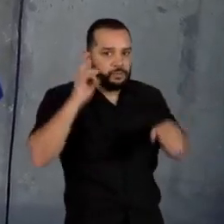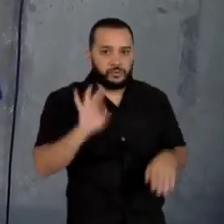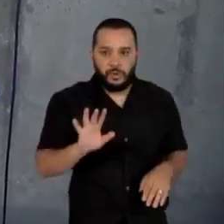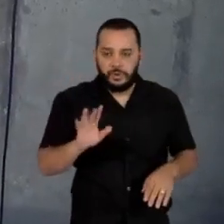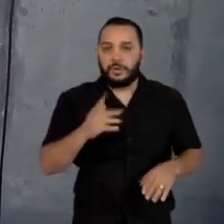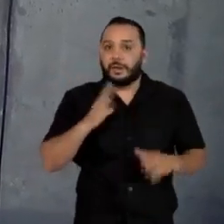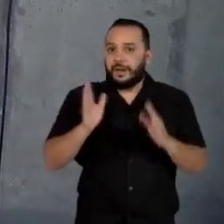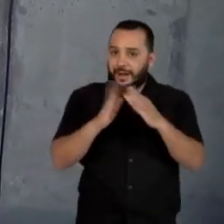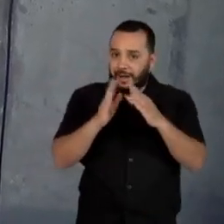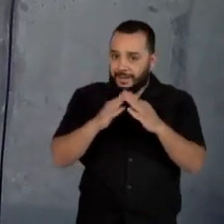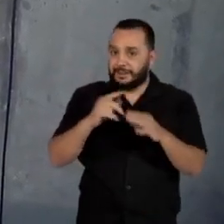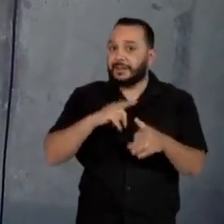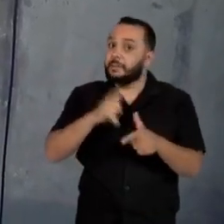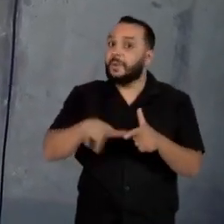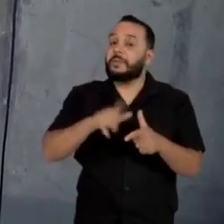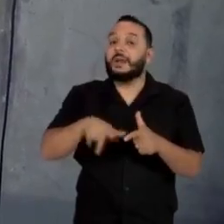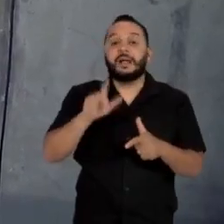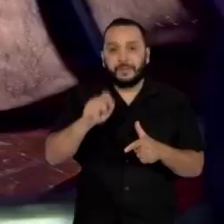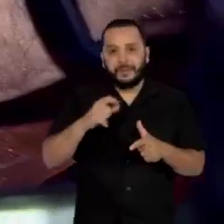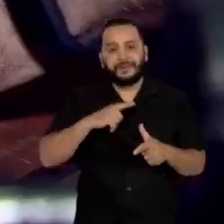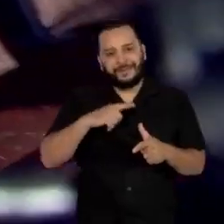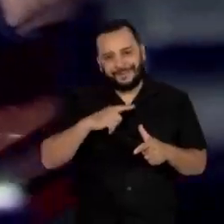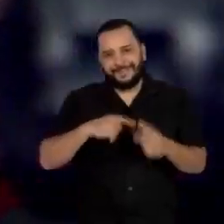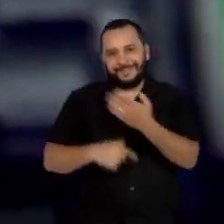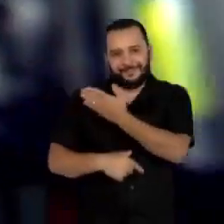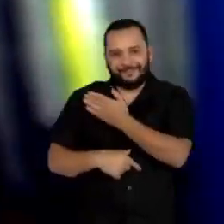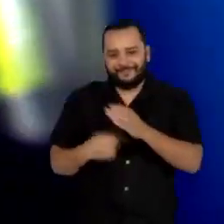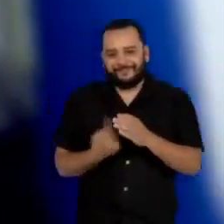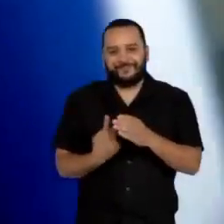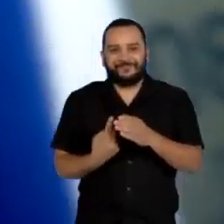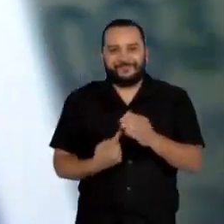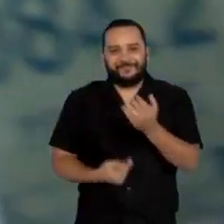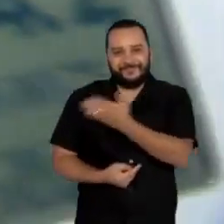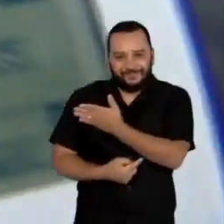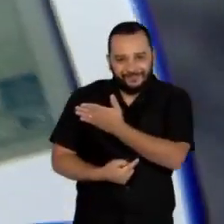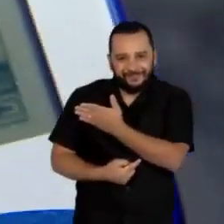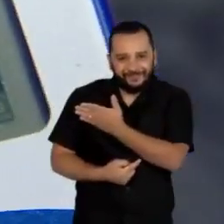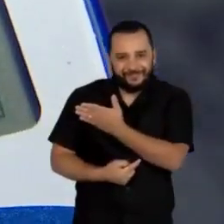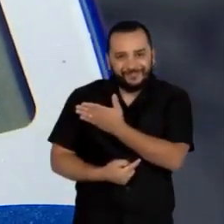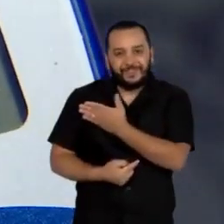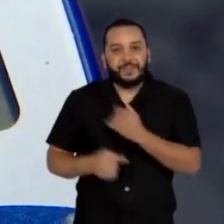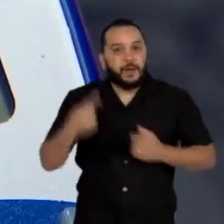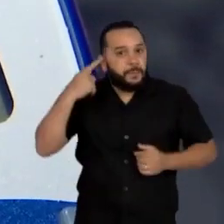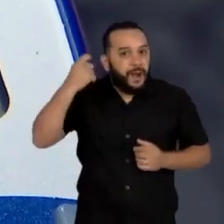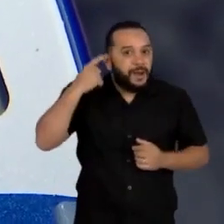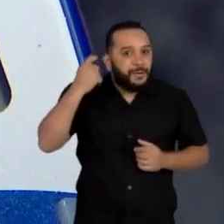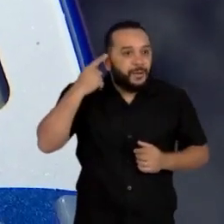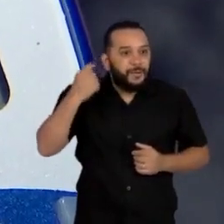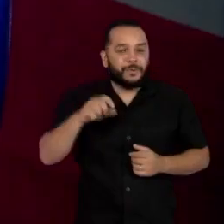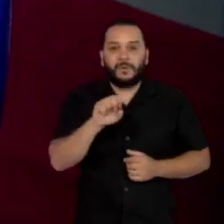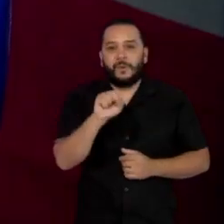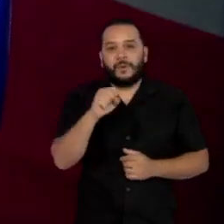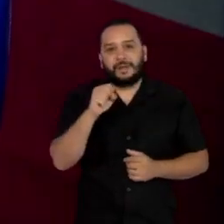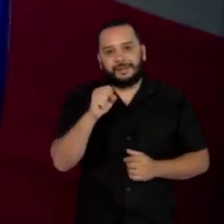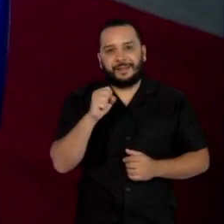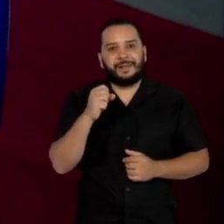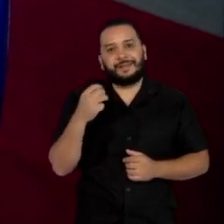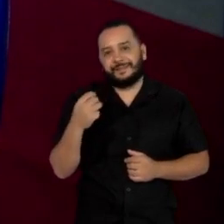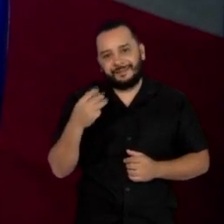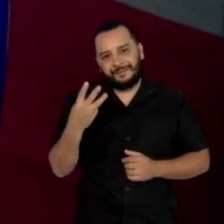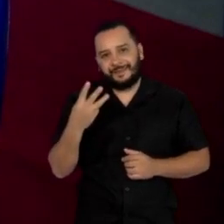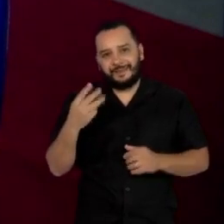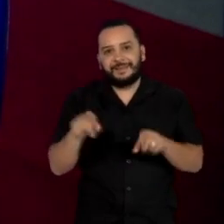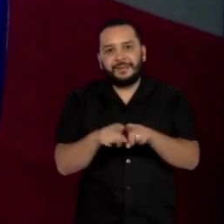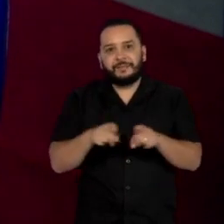de casa, os vilões são os eletrodomésticos. Essa câmara que simula uma sala mobiliada mostra que o liquidificador e o aspirador de